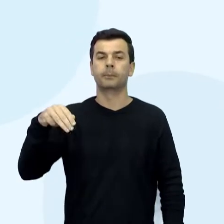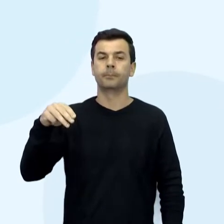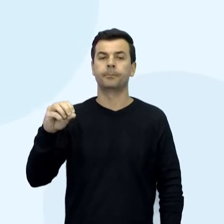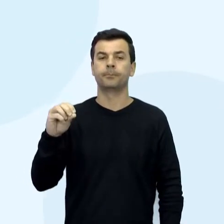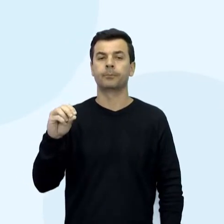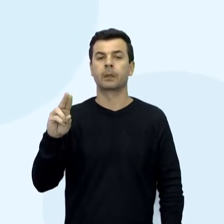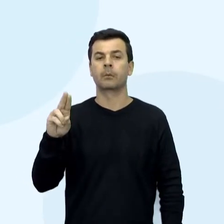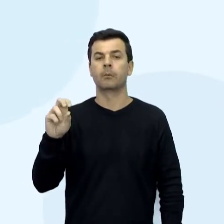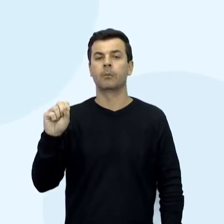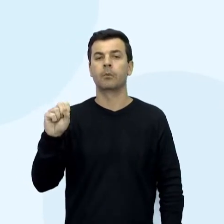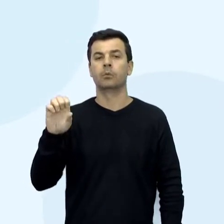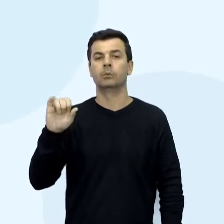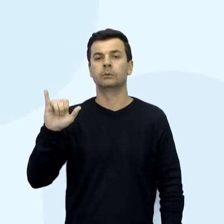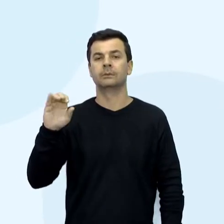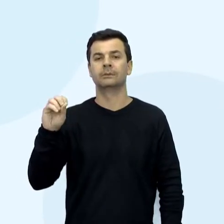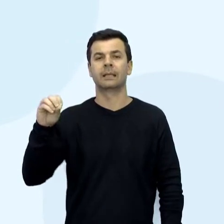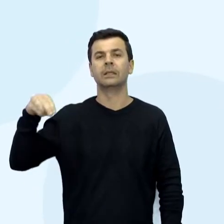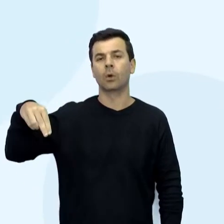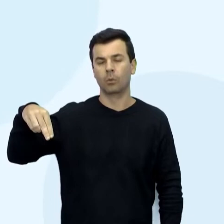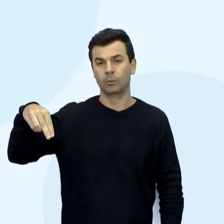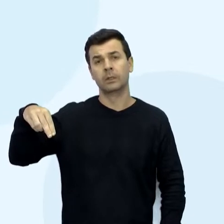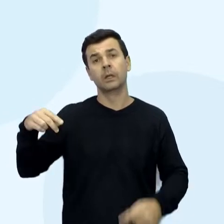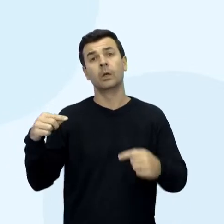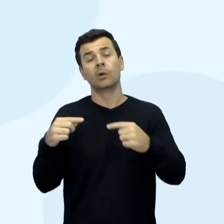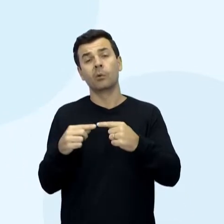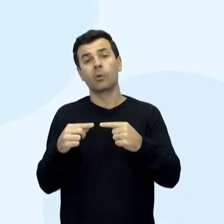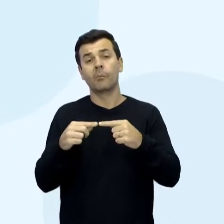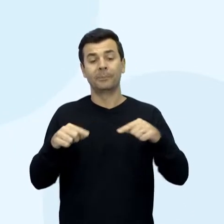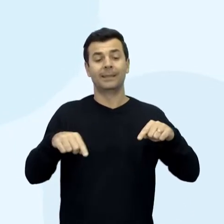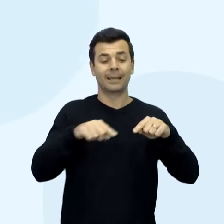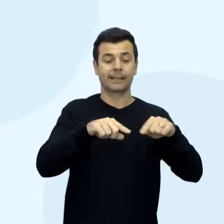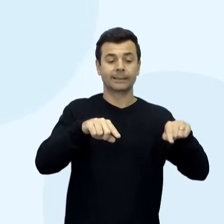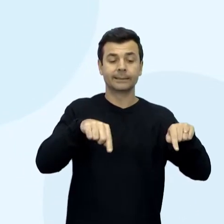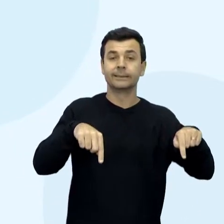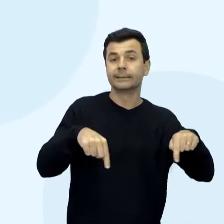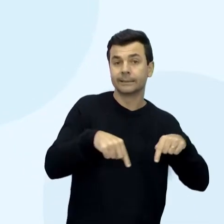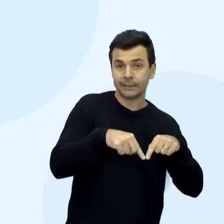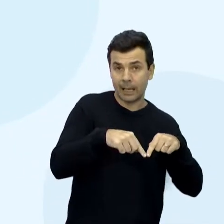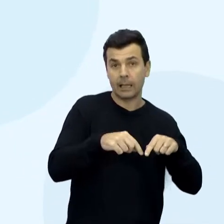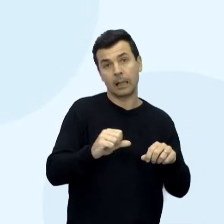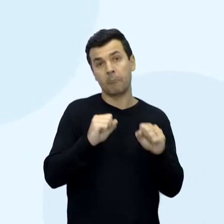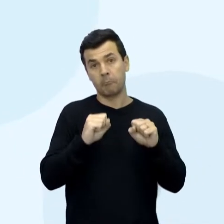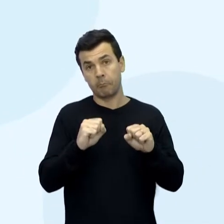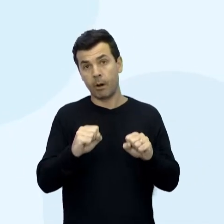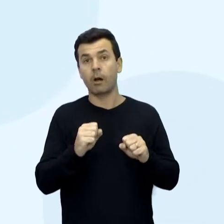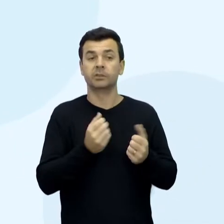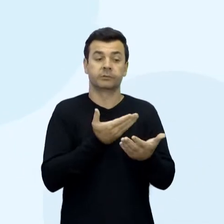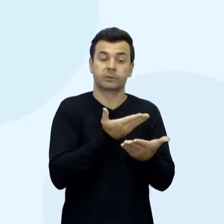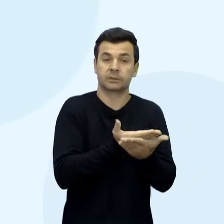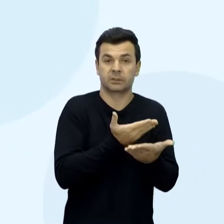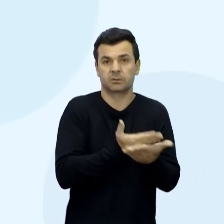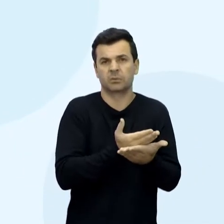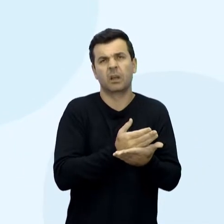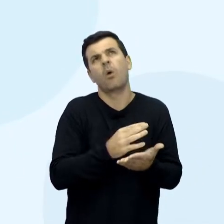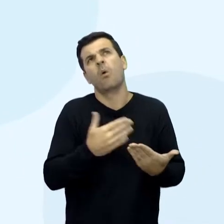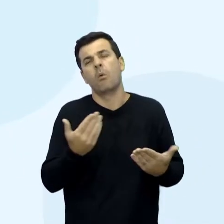várias salas de aula, então era um local para você estudar, não era só para você frequentar, Pegar um